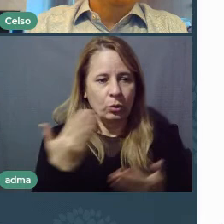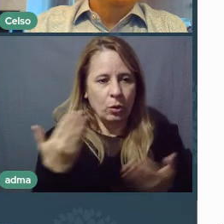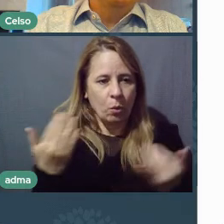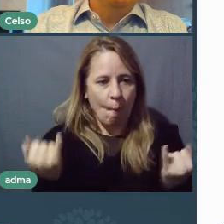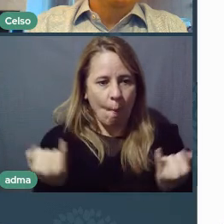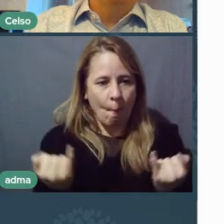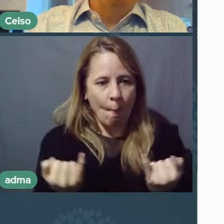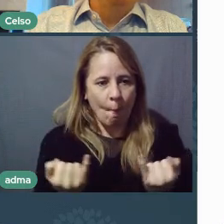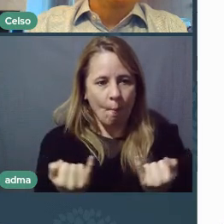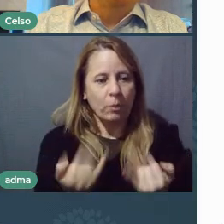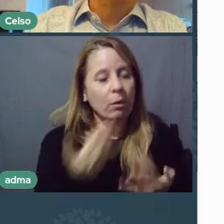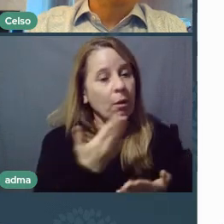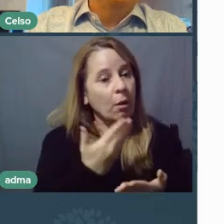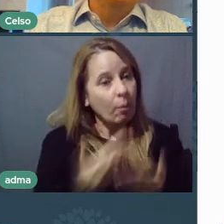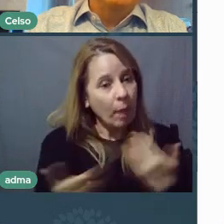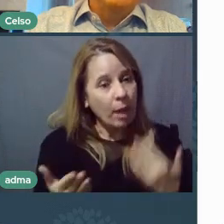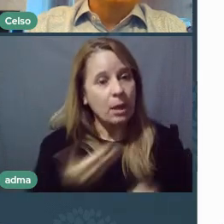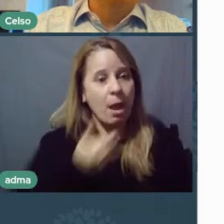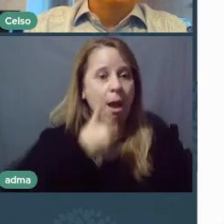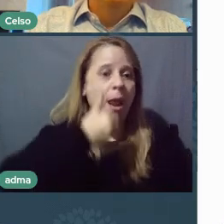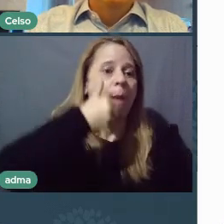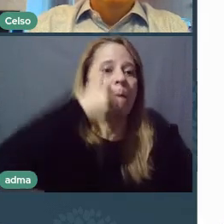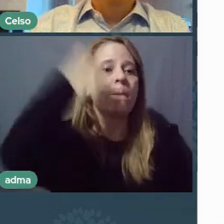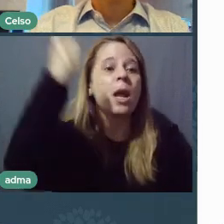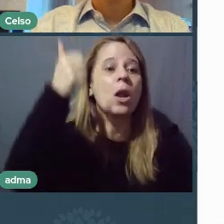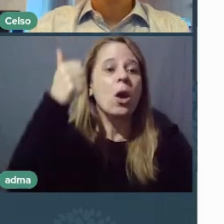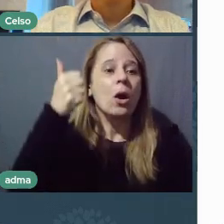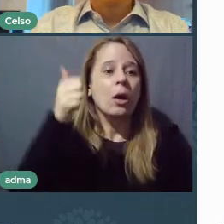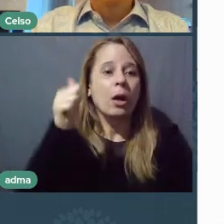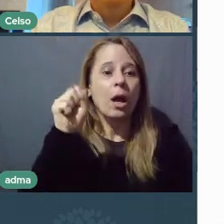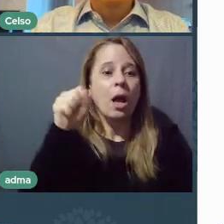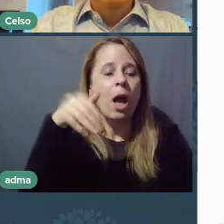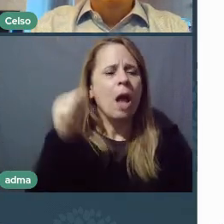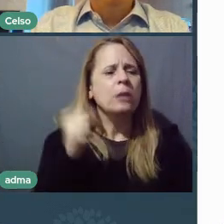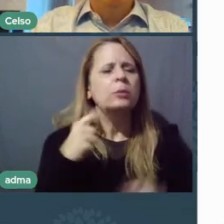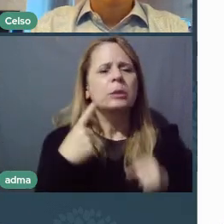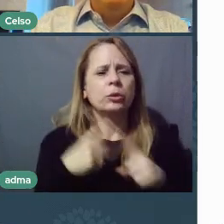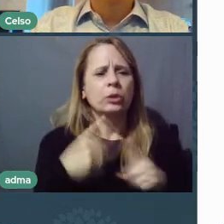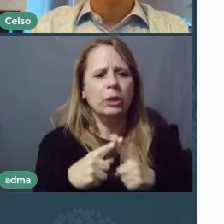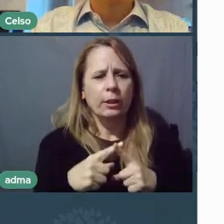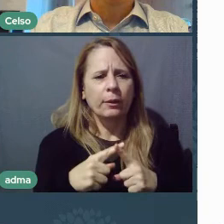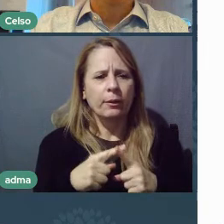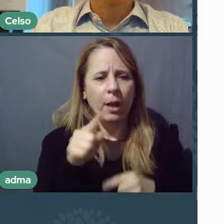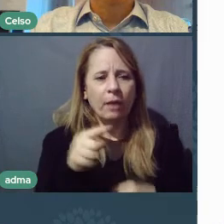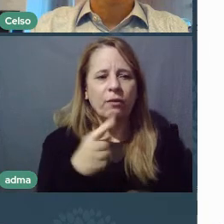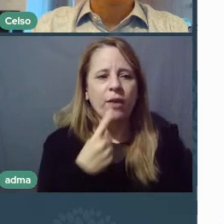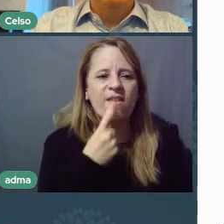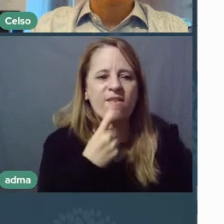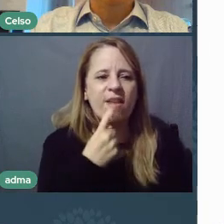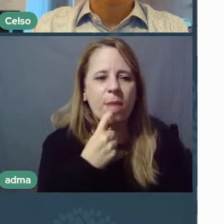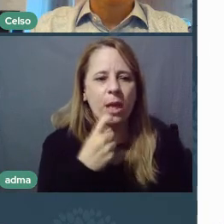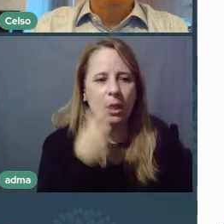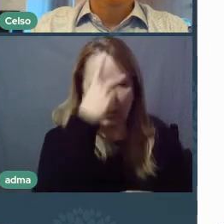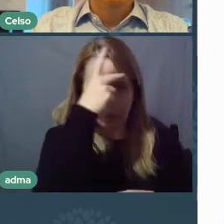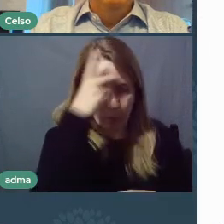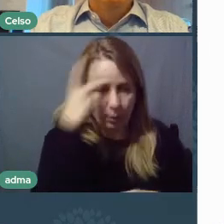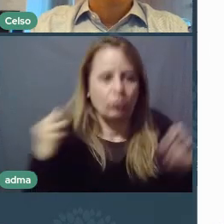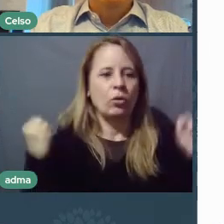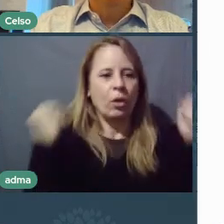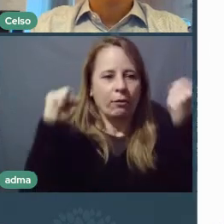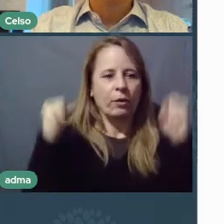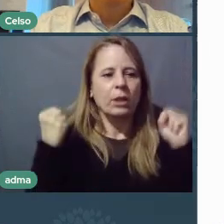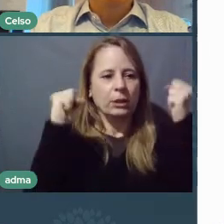ela melhora os sintomas da asma. Então, a gente vê aqui, em vermelho, são as pessoas que fizeram